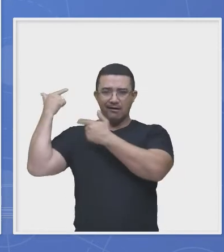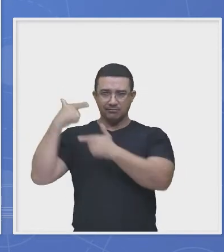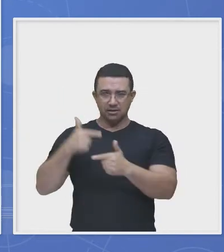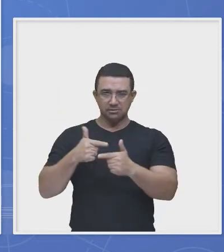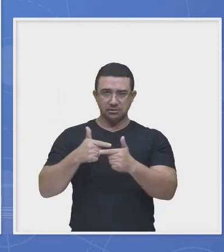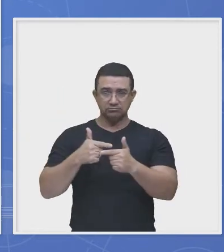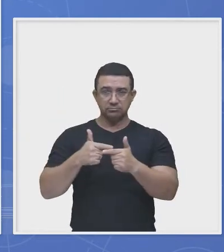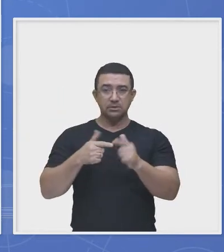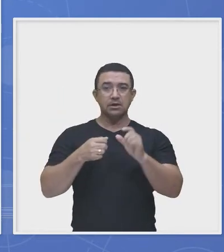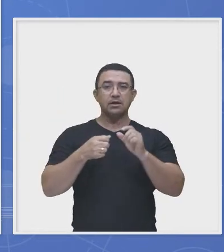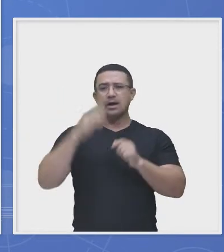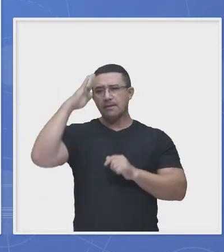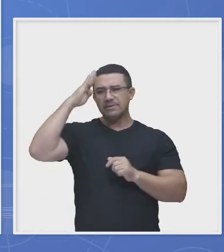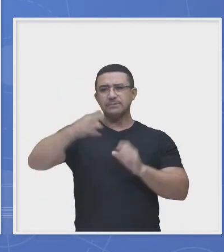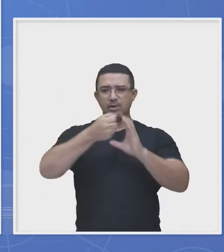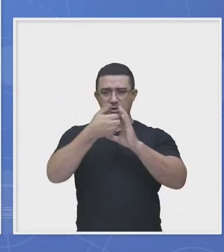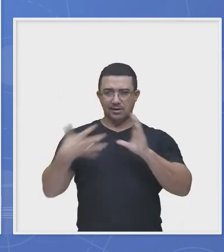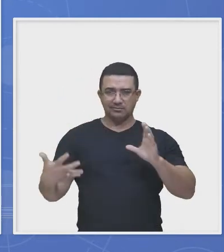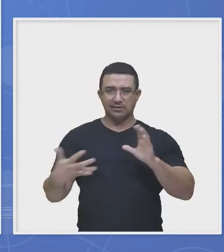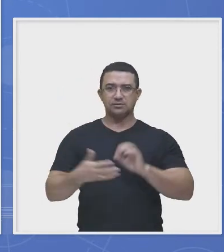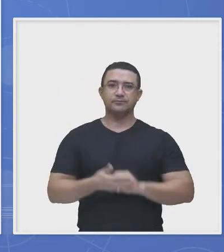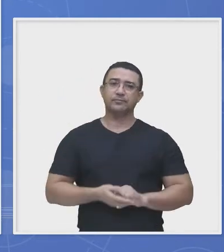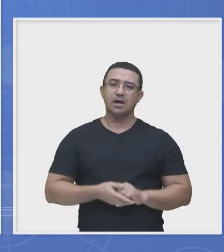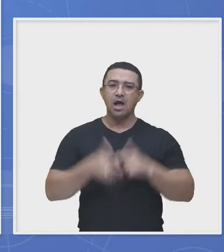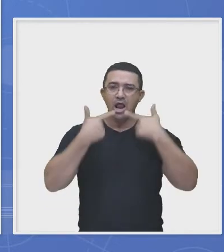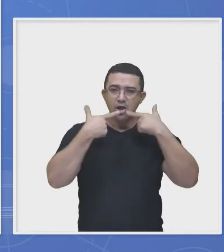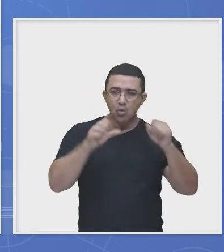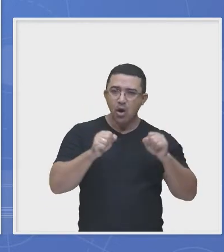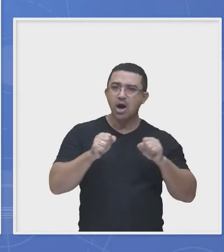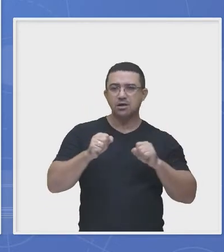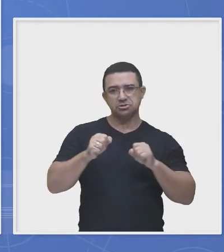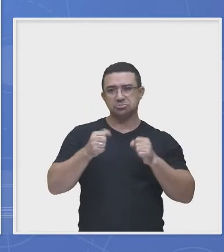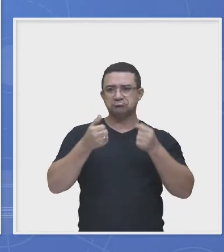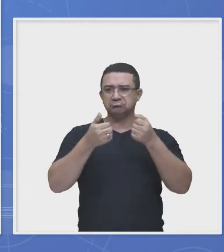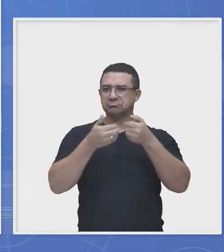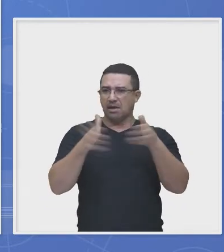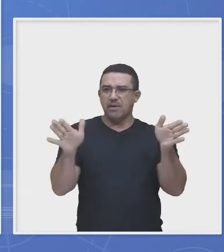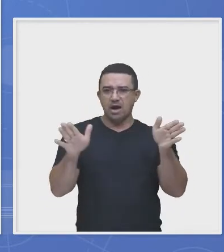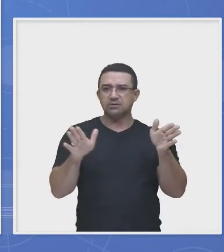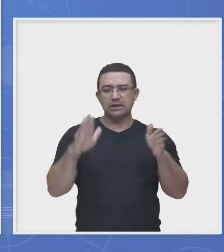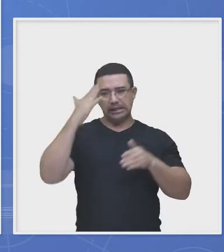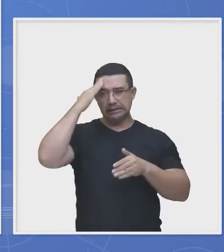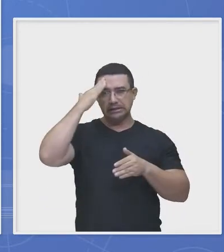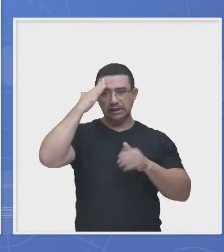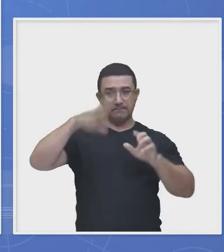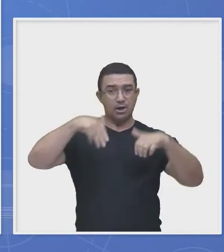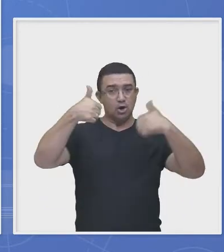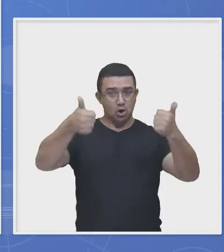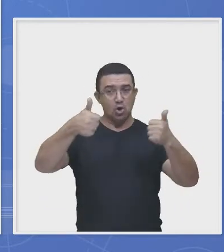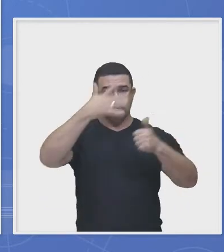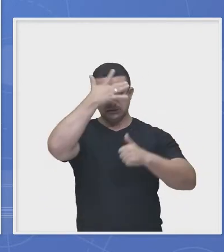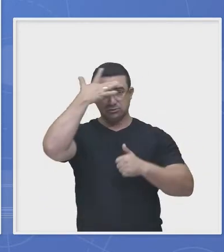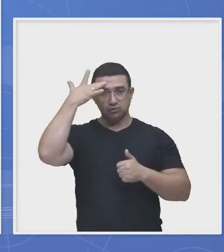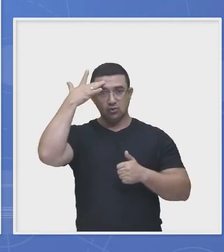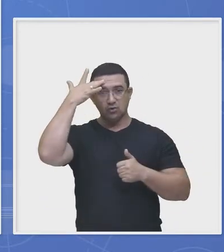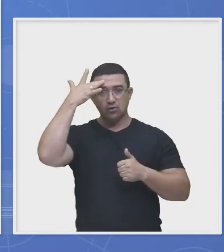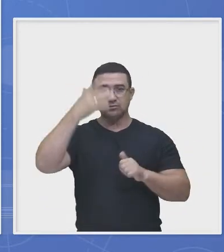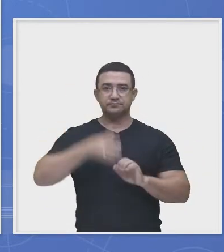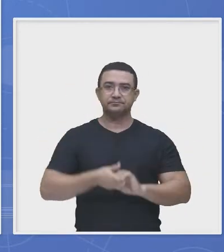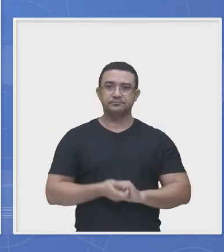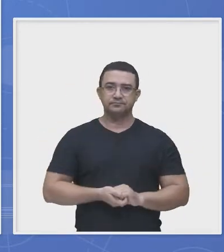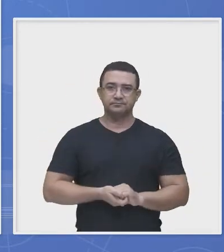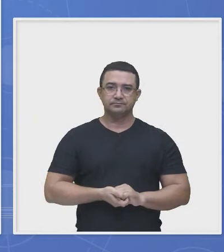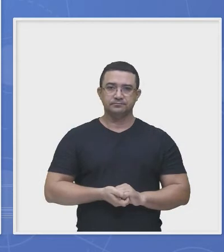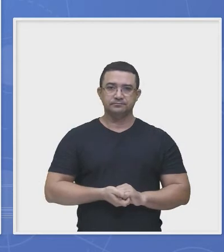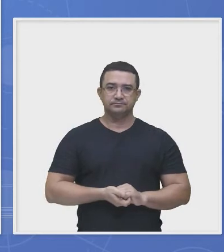principais características que nós vamos ter? Linguagem mais aberta, com facilidade de compreensão do público, ao mesmo tempo há um